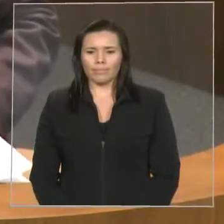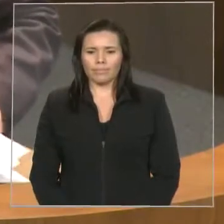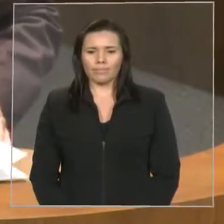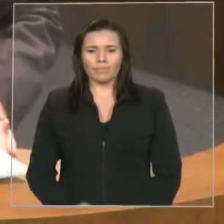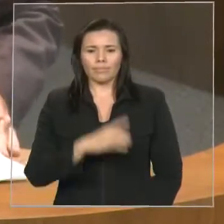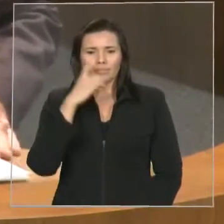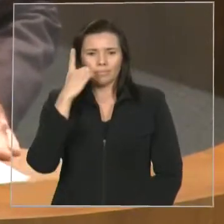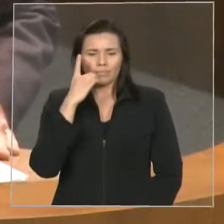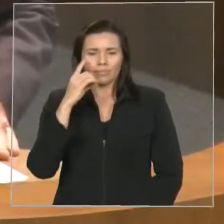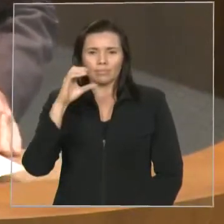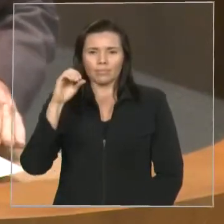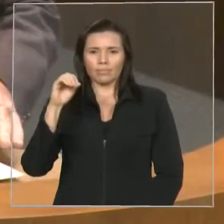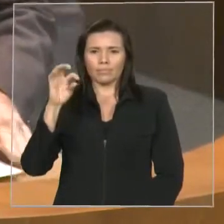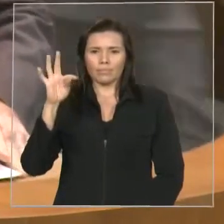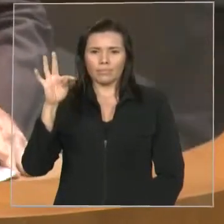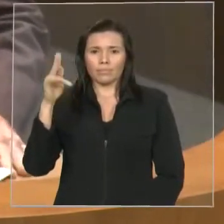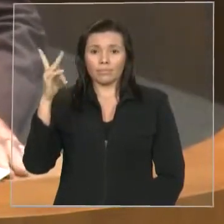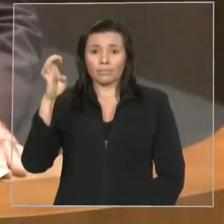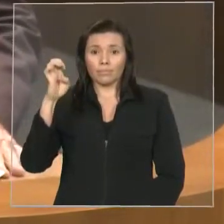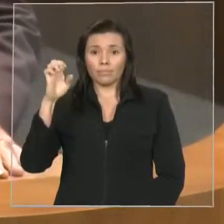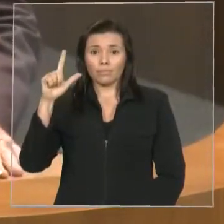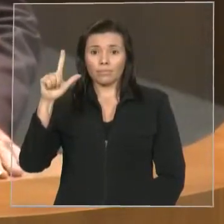deputado Otelino,